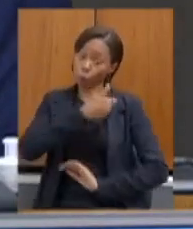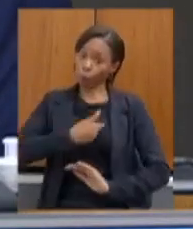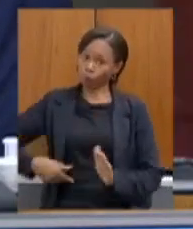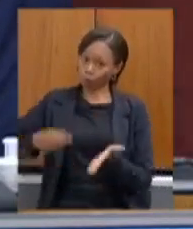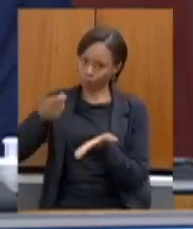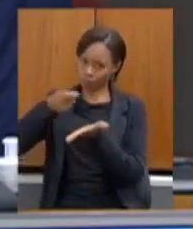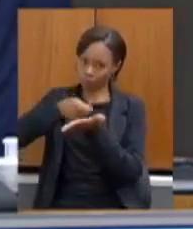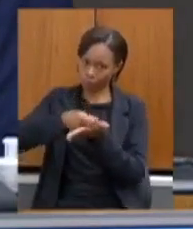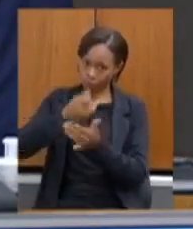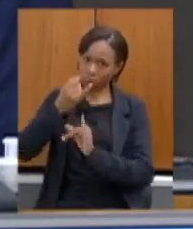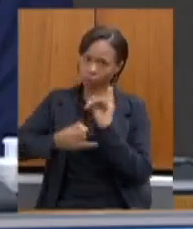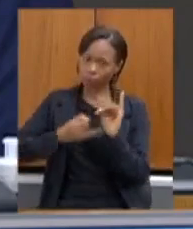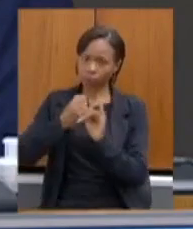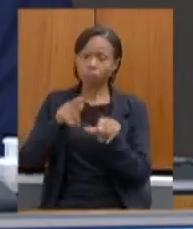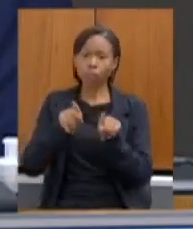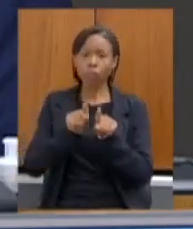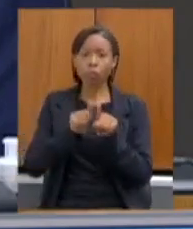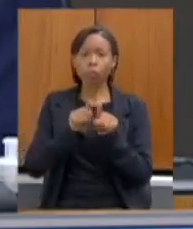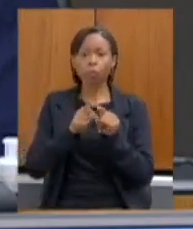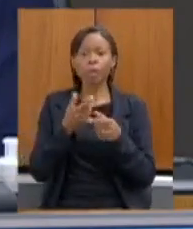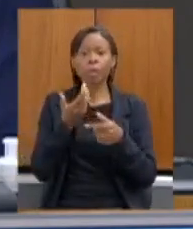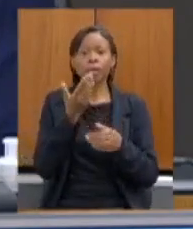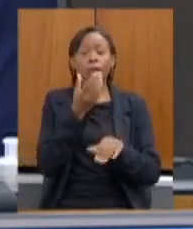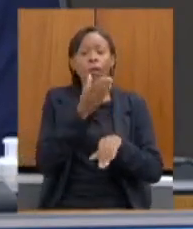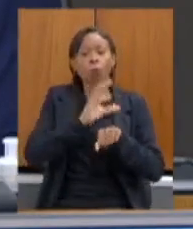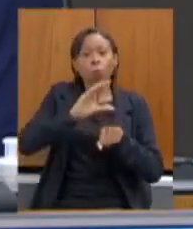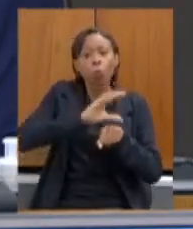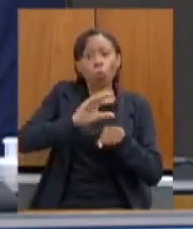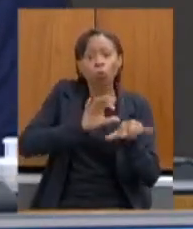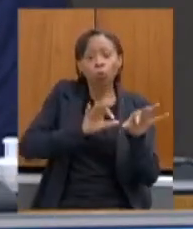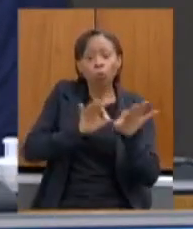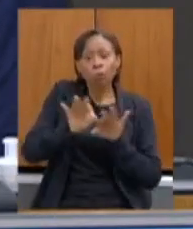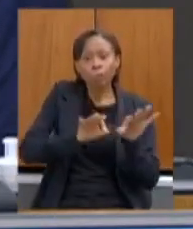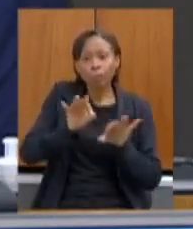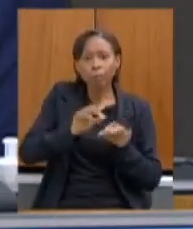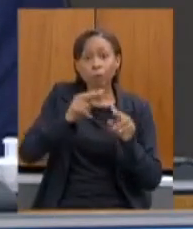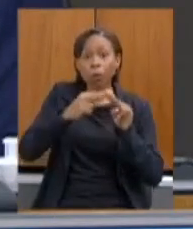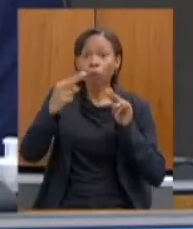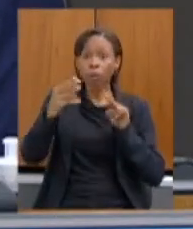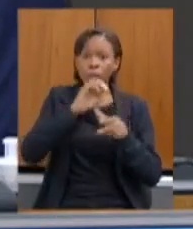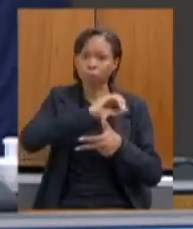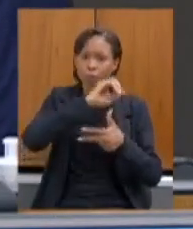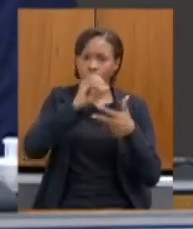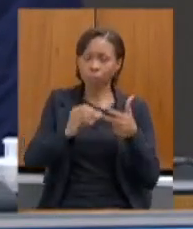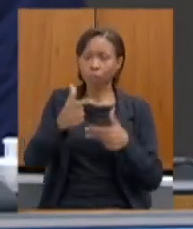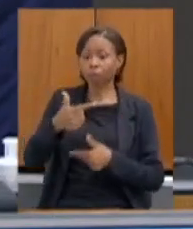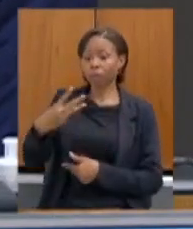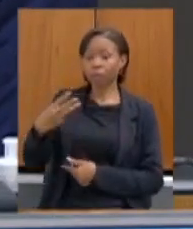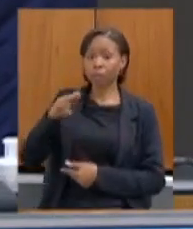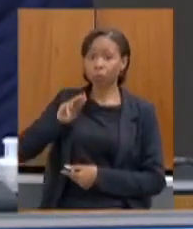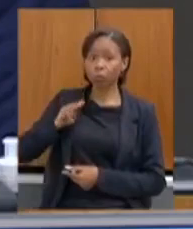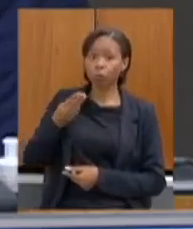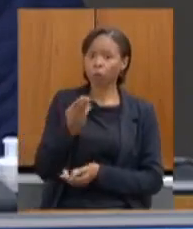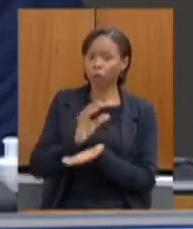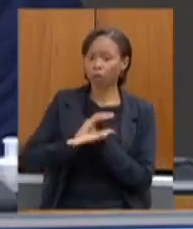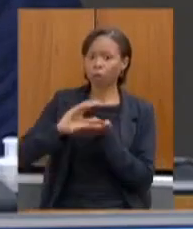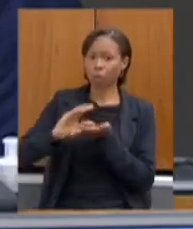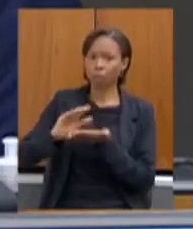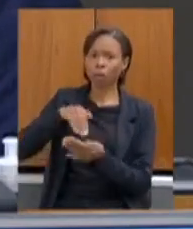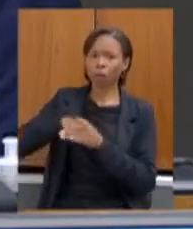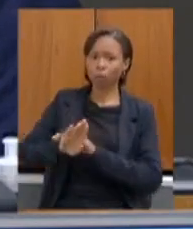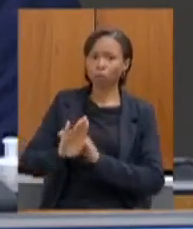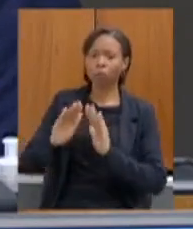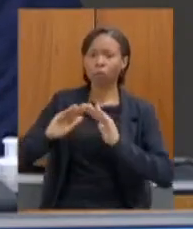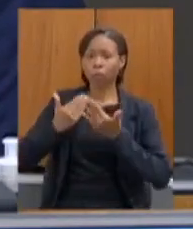Criamos a oferta de curso preparatório online para o Enem e repasse de R$ 123 milhões aos caixas escolares, boa parte desses